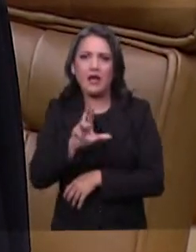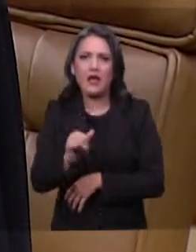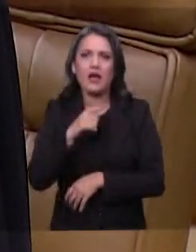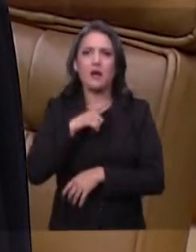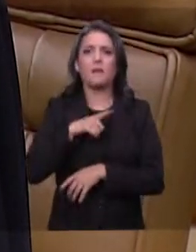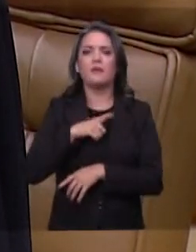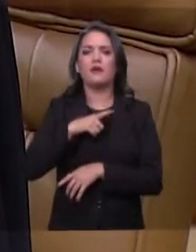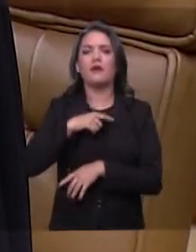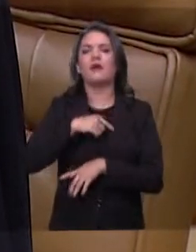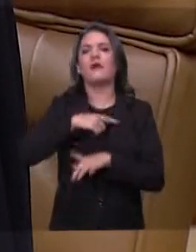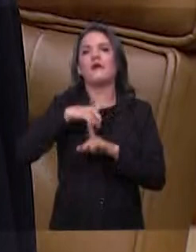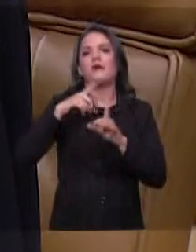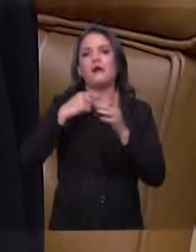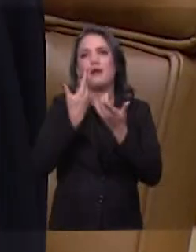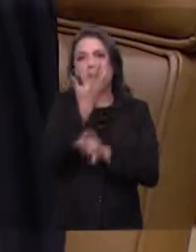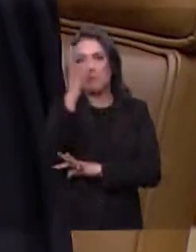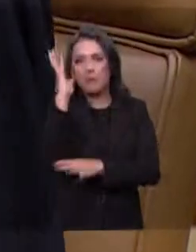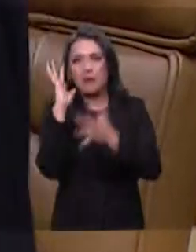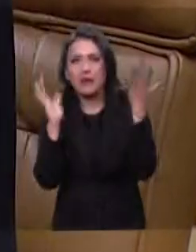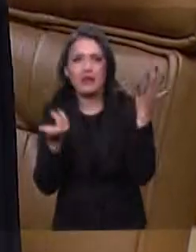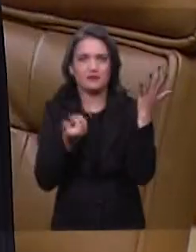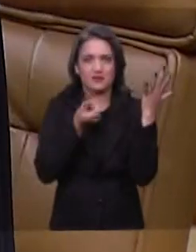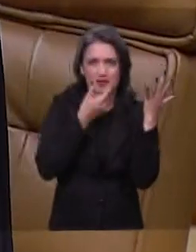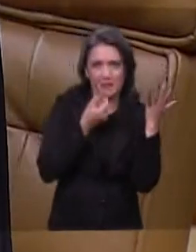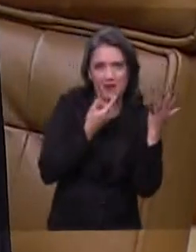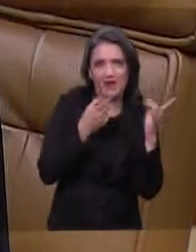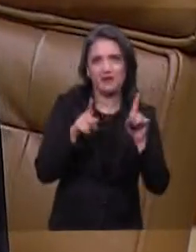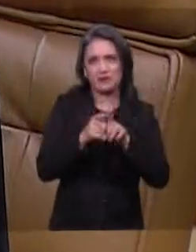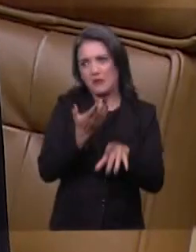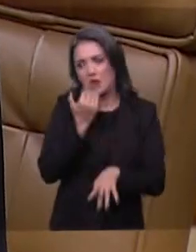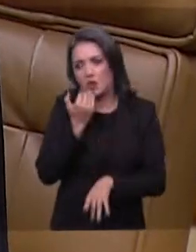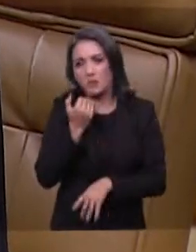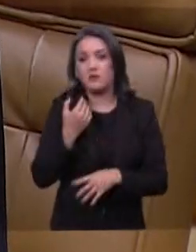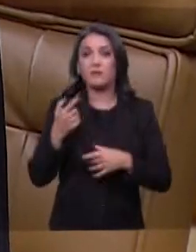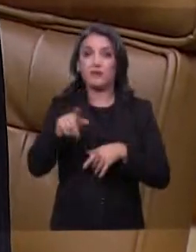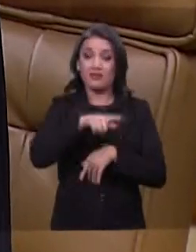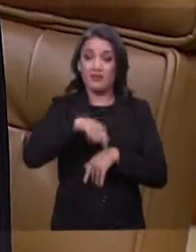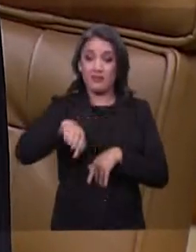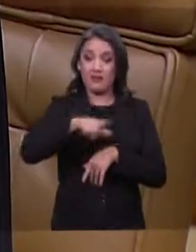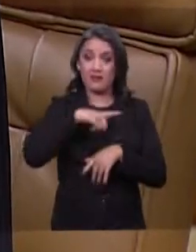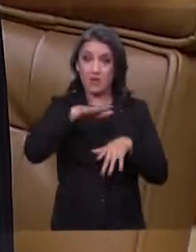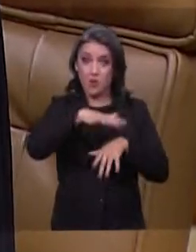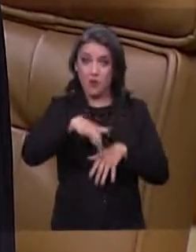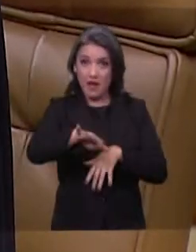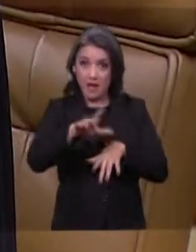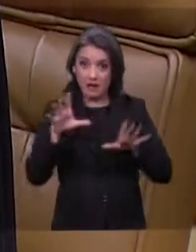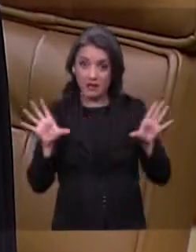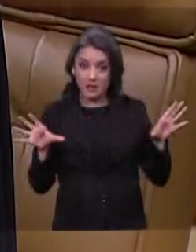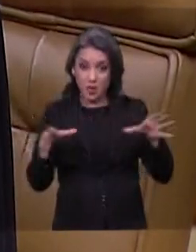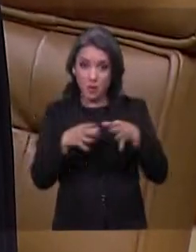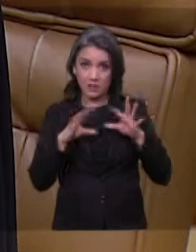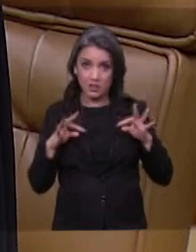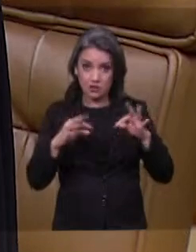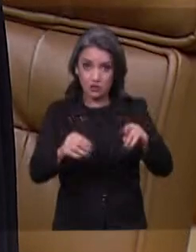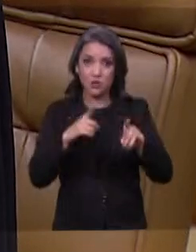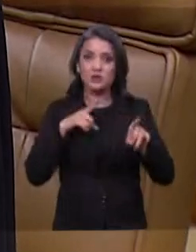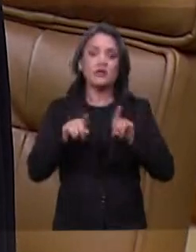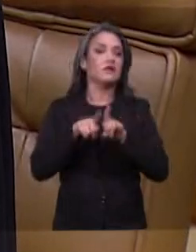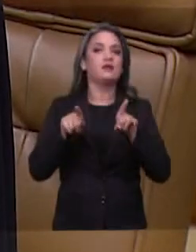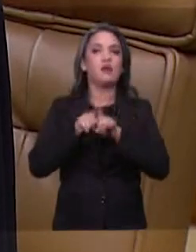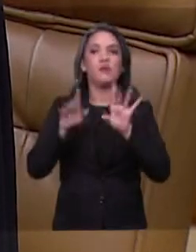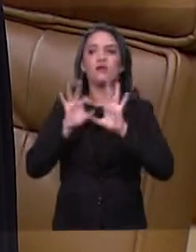plantas medicinais e alimentícias, além de compartilhar área coletiva, possuir forte laço de parentesco e